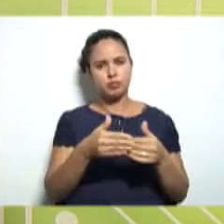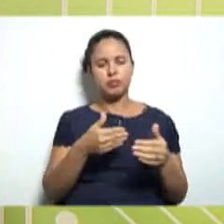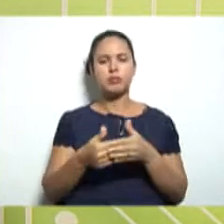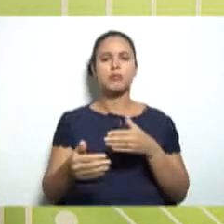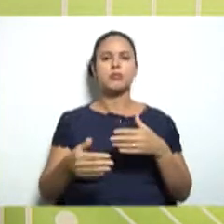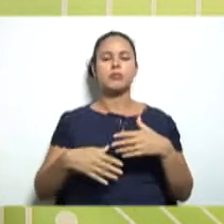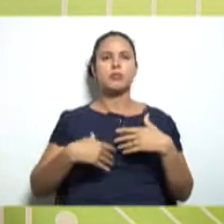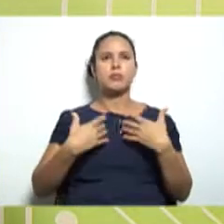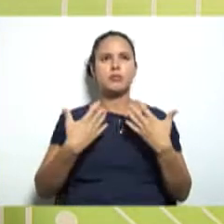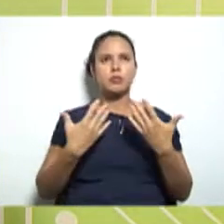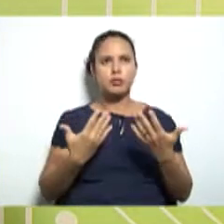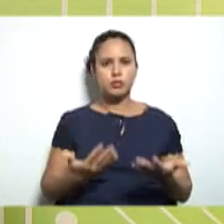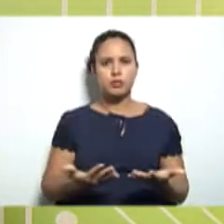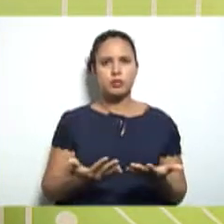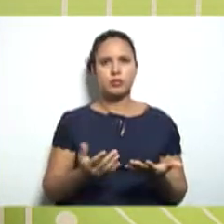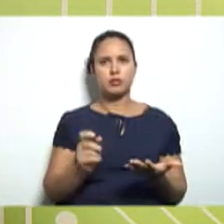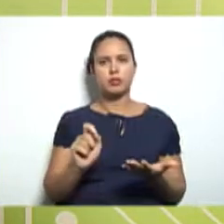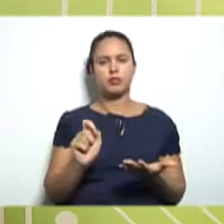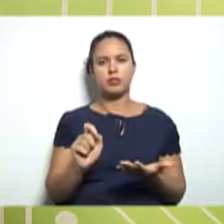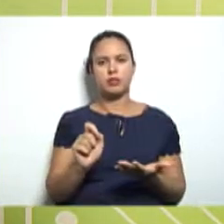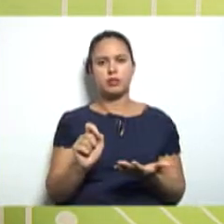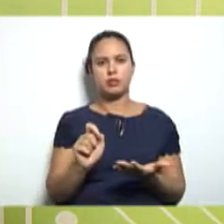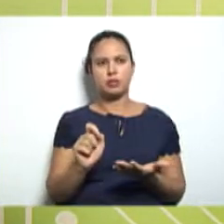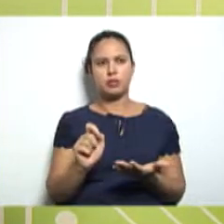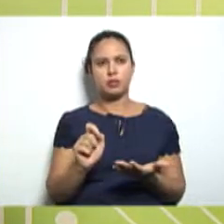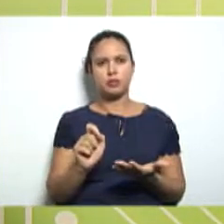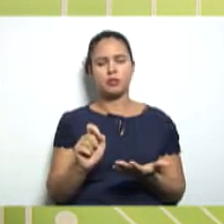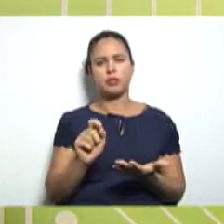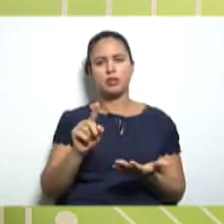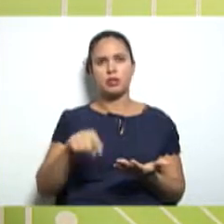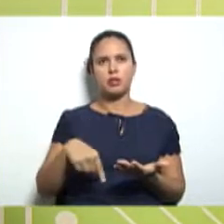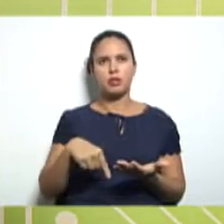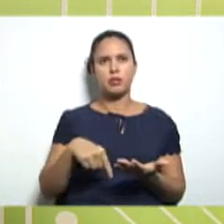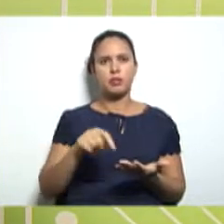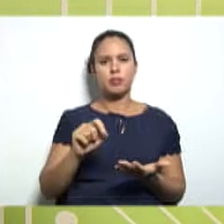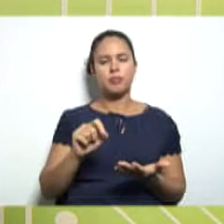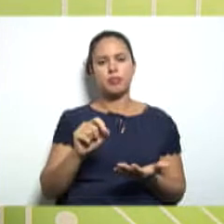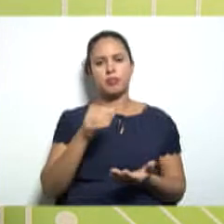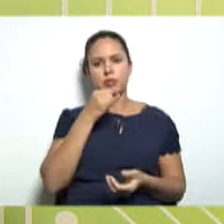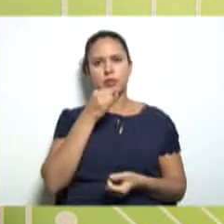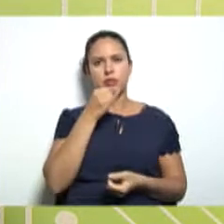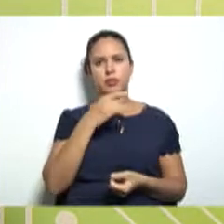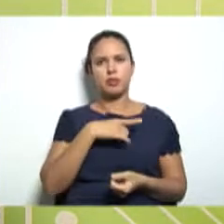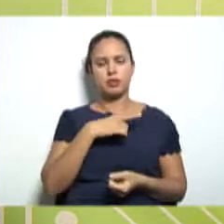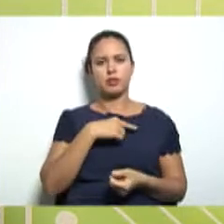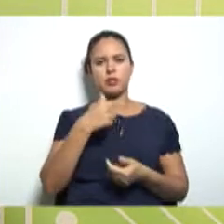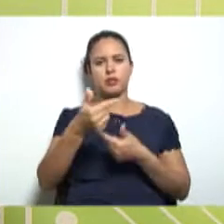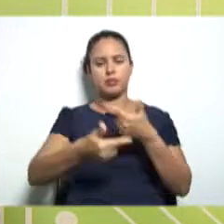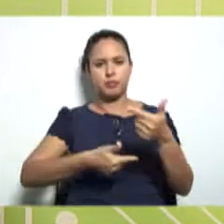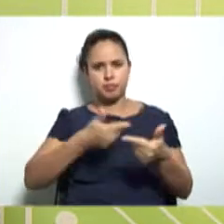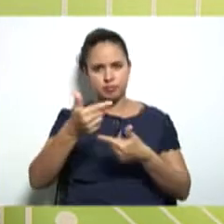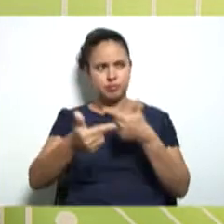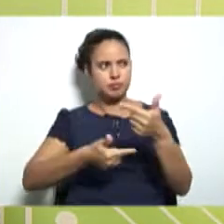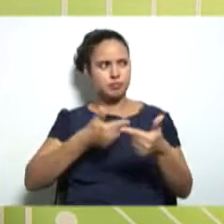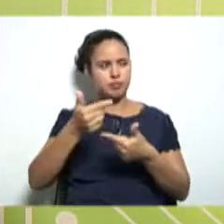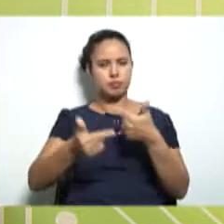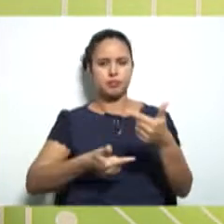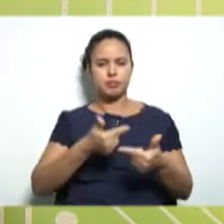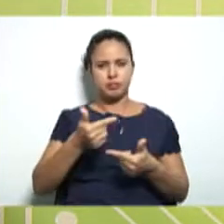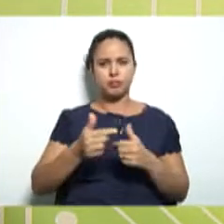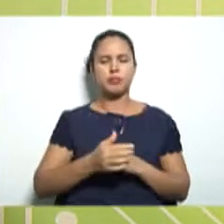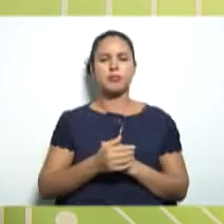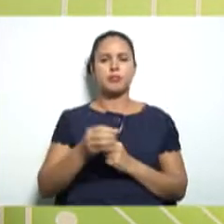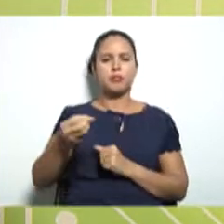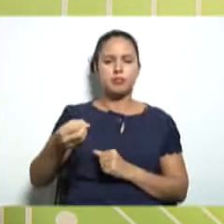tipo de investimento, ele gera um retorno muito positivo para a sociedade. A gente gera empregos, a gente gera